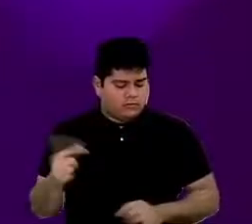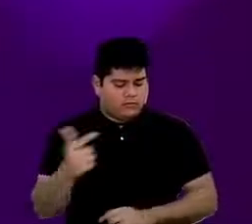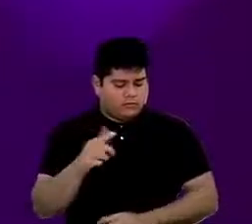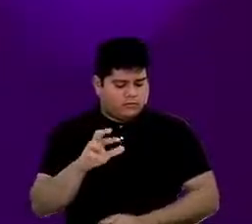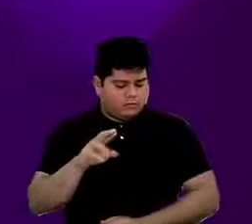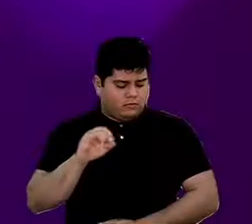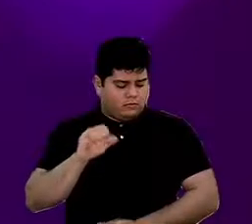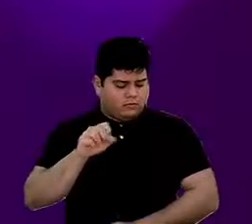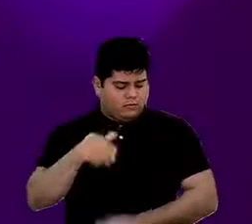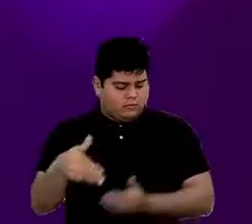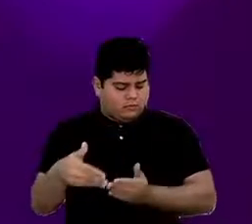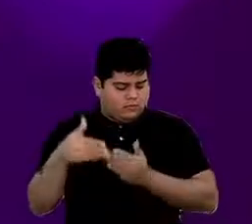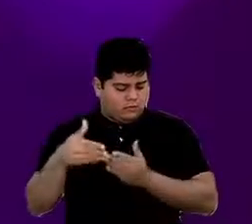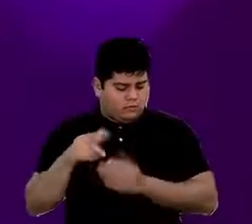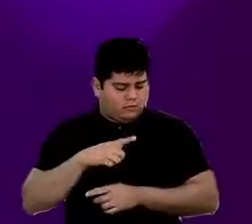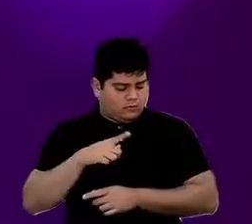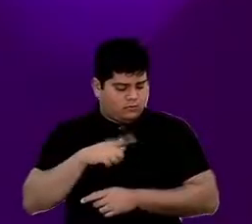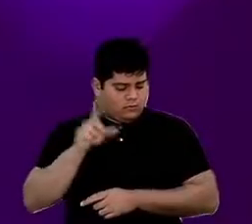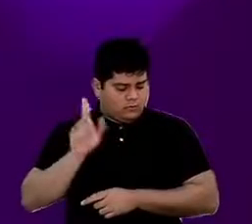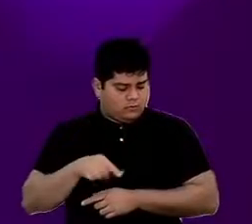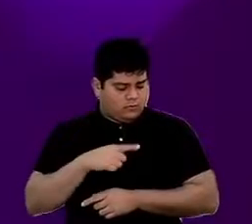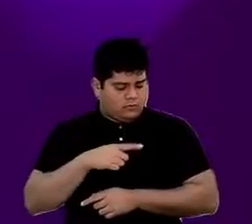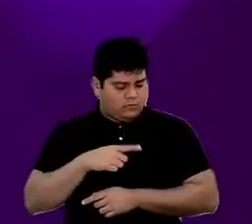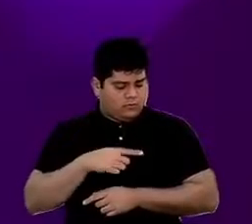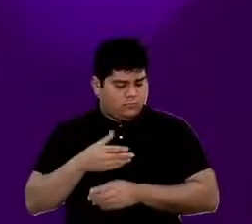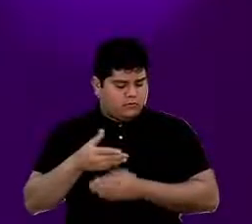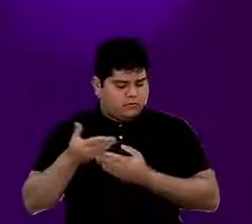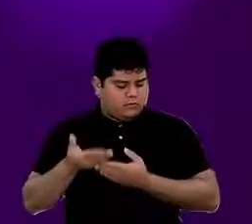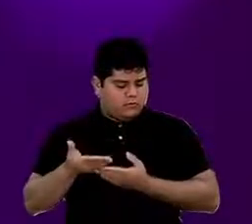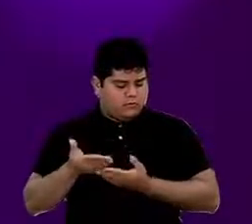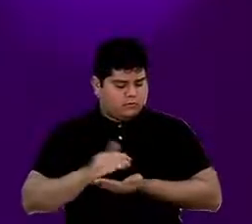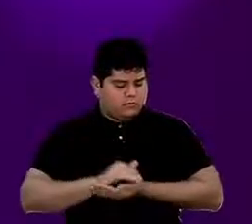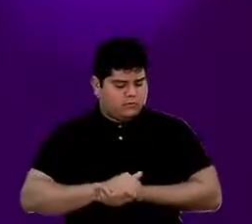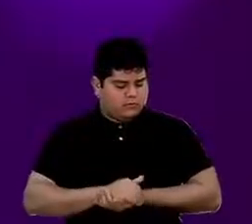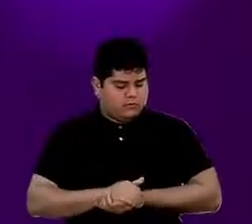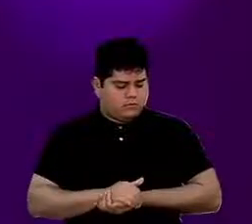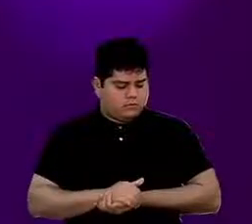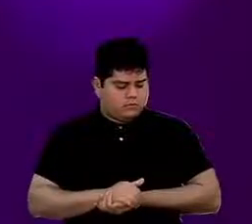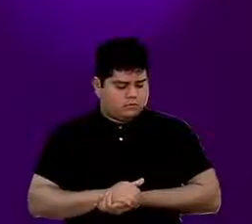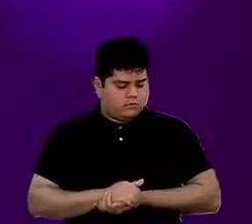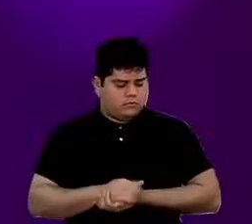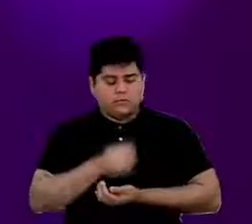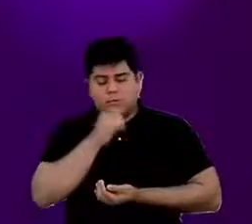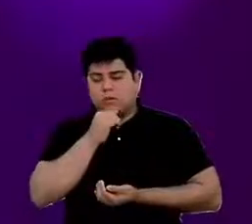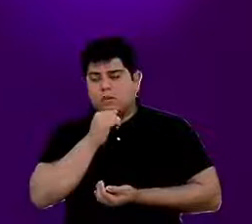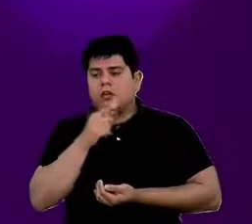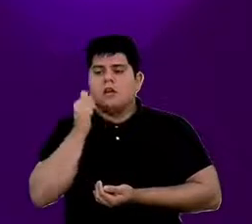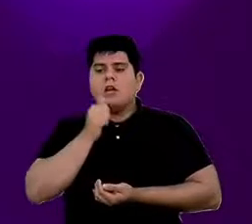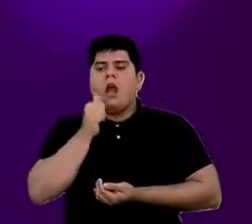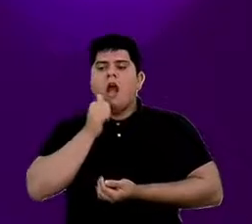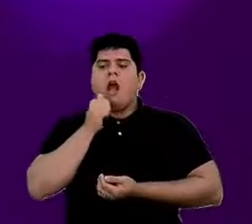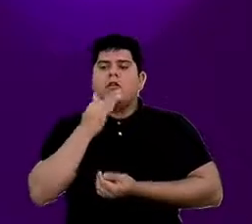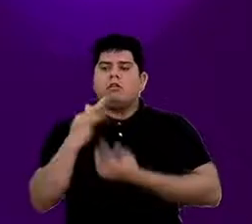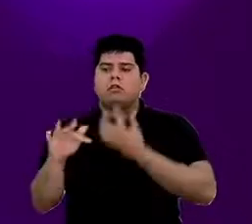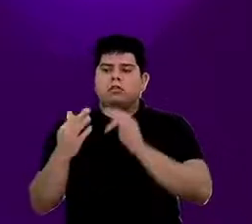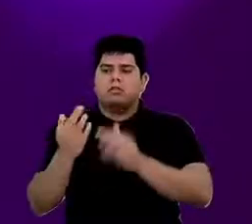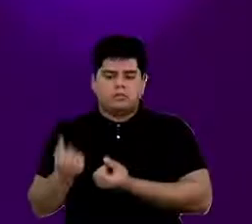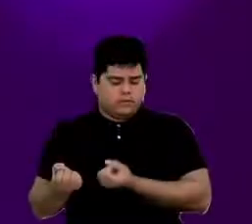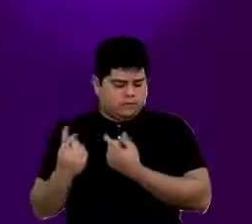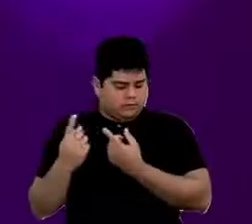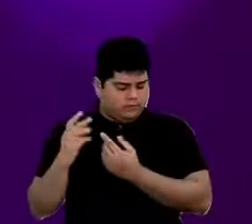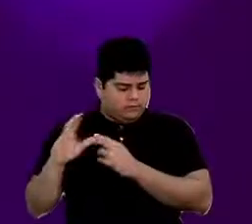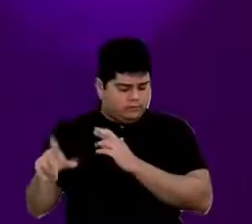não detectaria a gravidade que esse paciente tem. Segundo caso, uma mulher também com dor atípica e uma